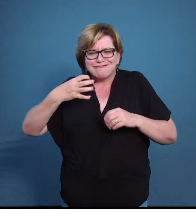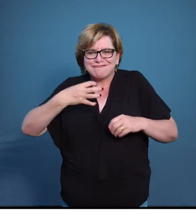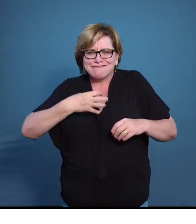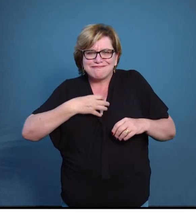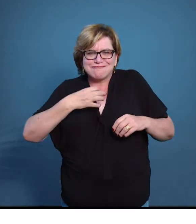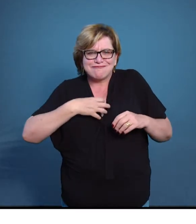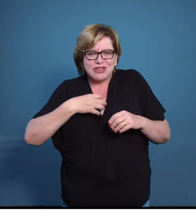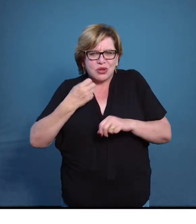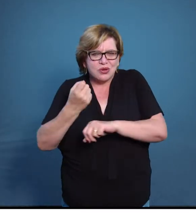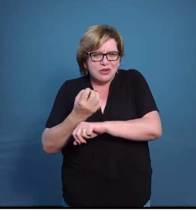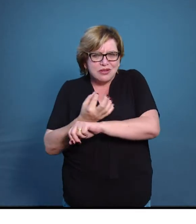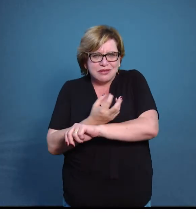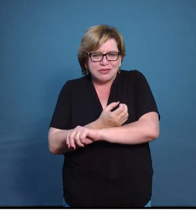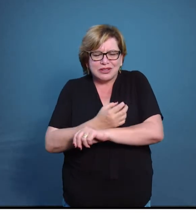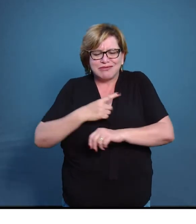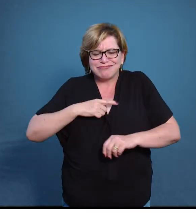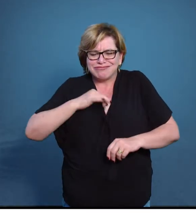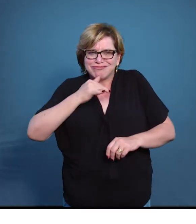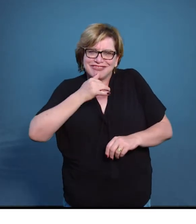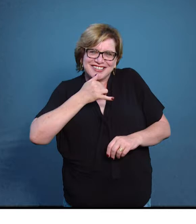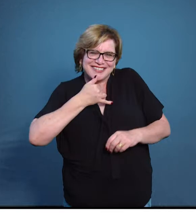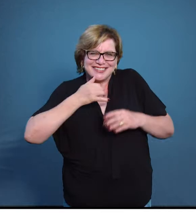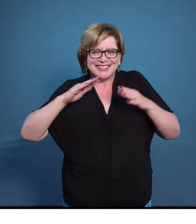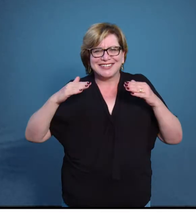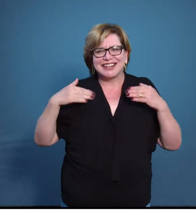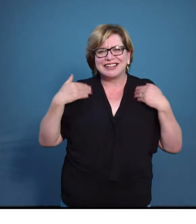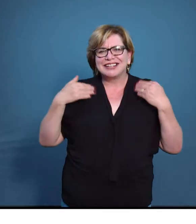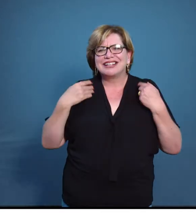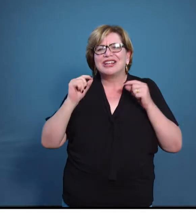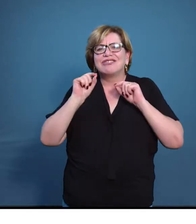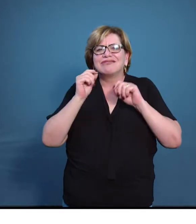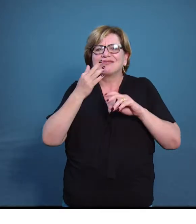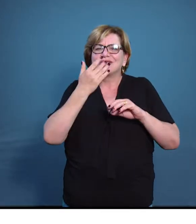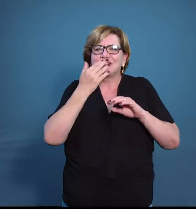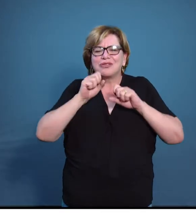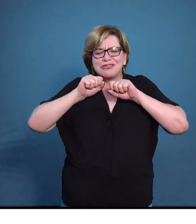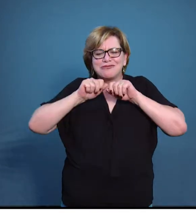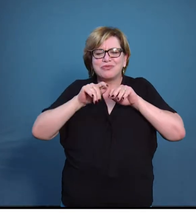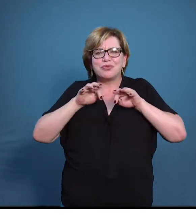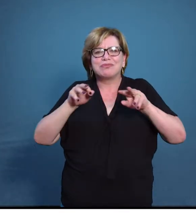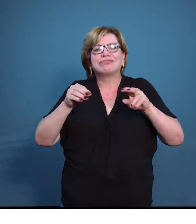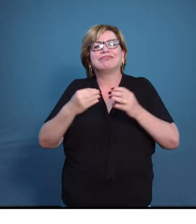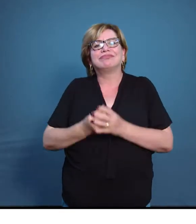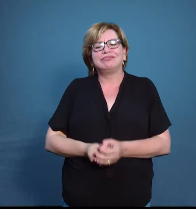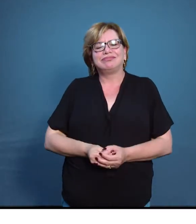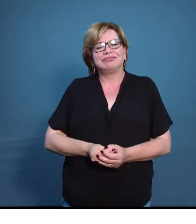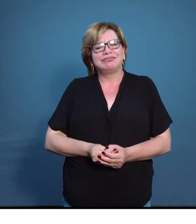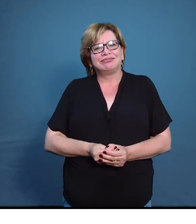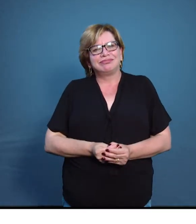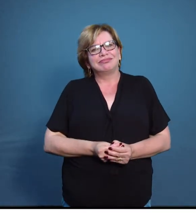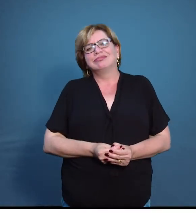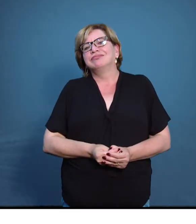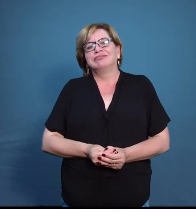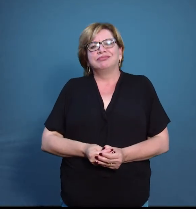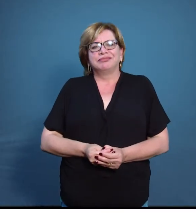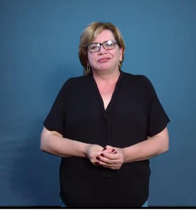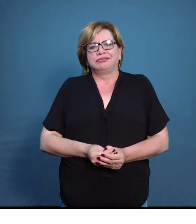ou sensação de tristeza, de alegria? O que essas cores lhe transmitem?